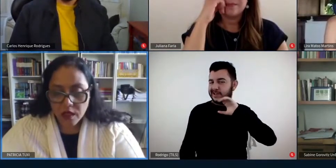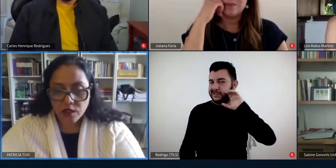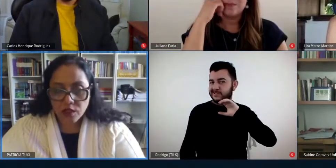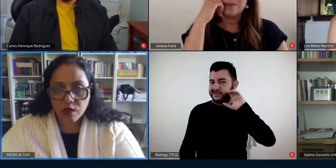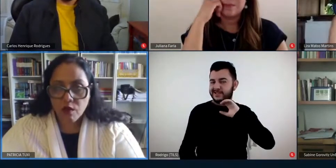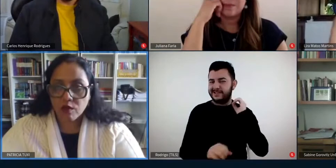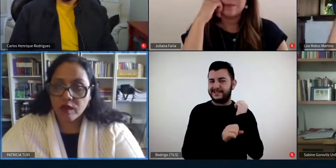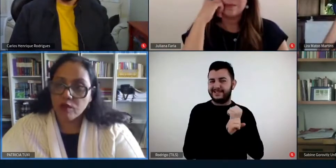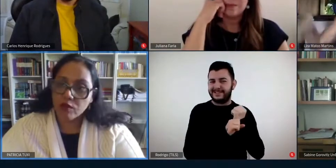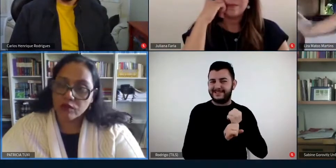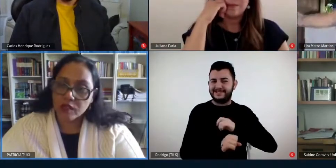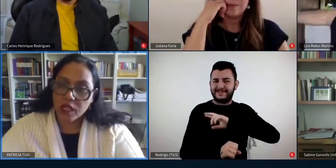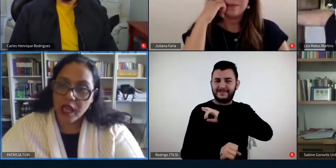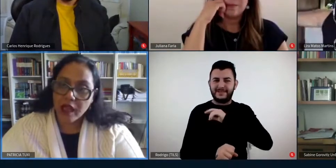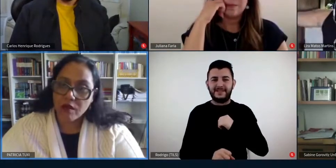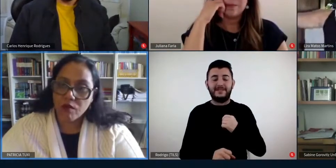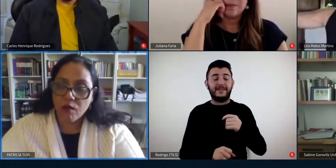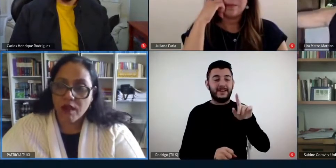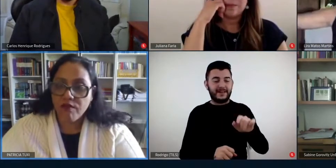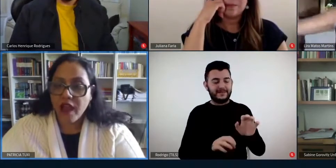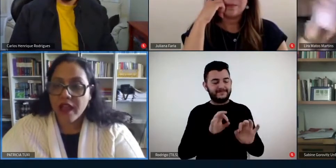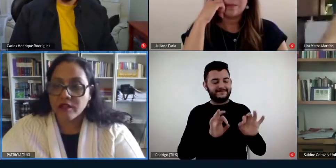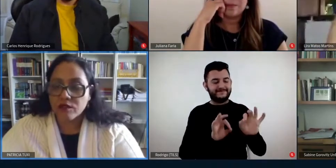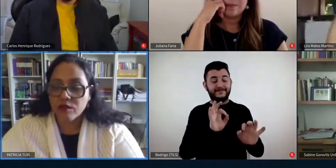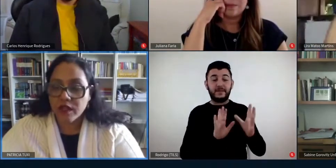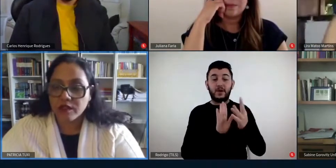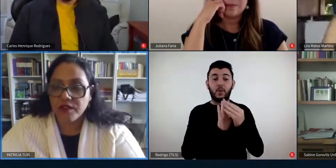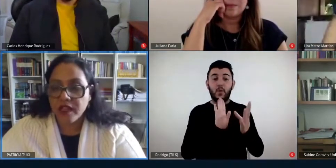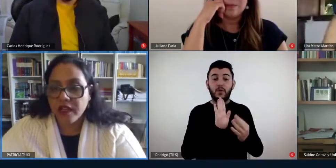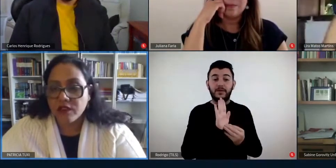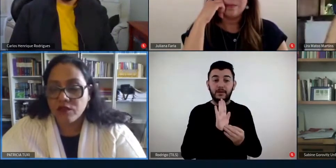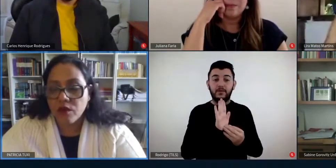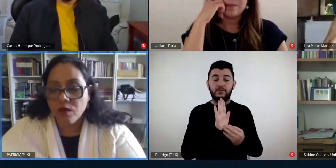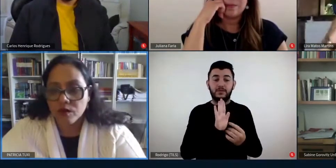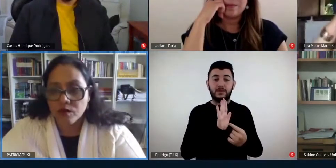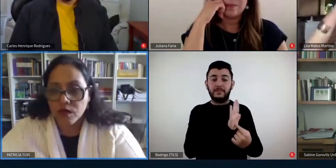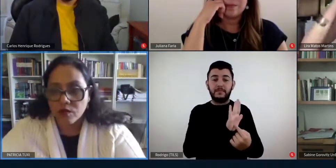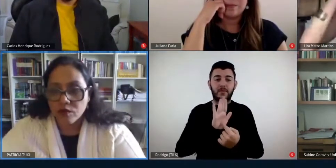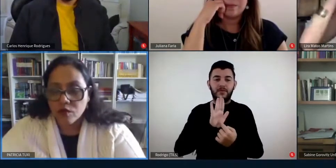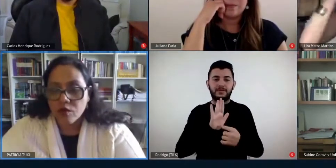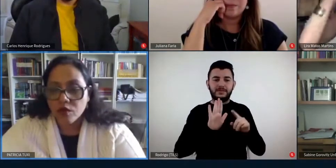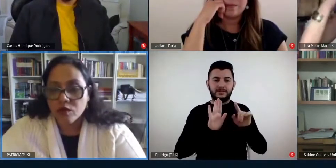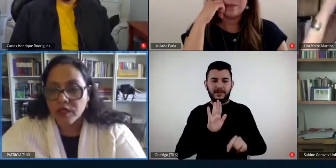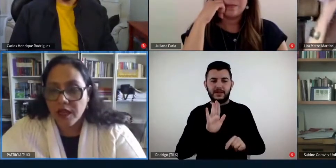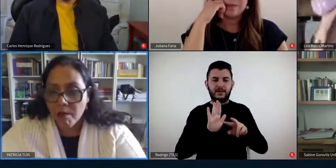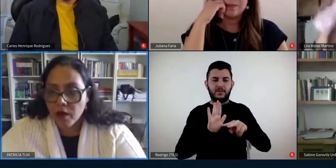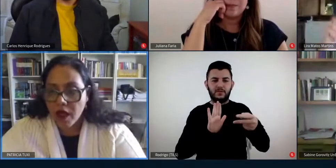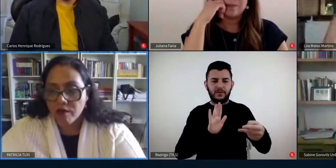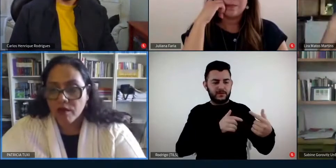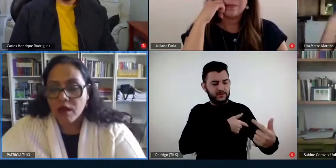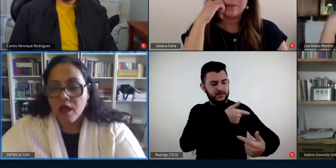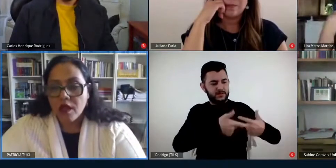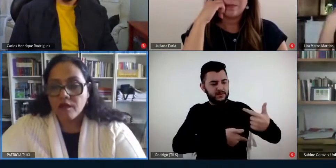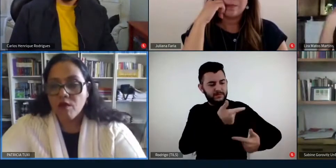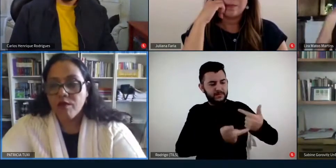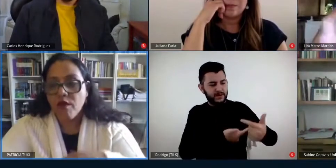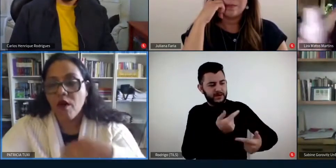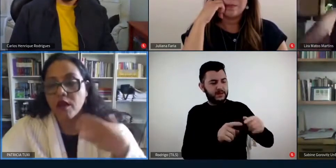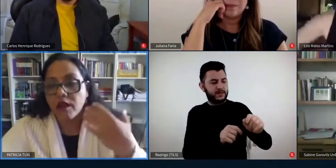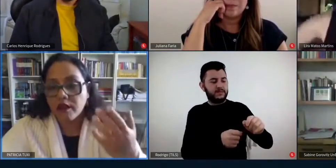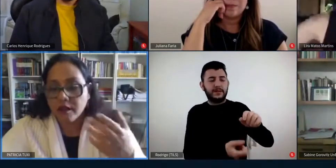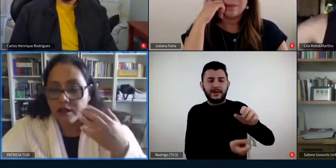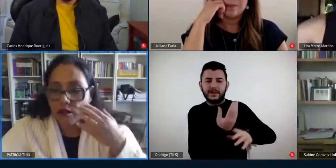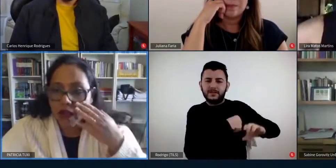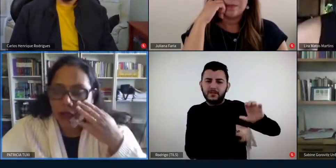organização de conteúdos que eram um reflexo do que as federações, do que os cursos elaboravam.